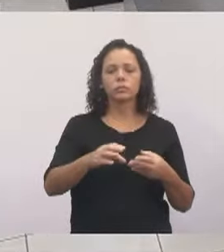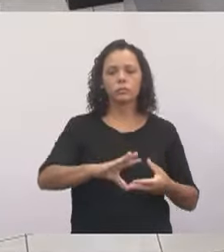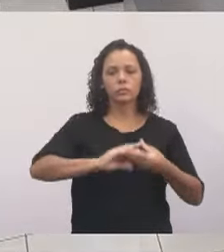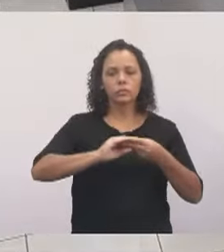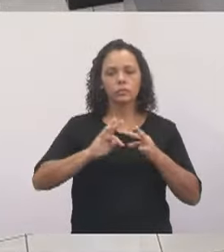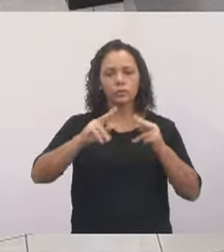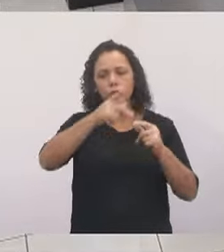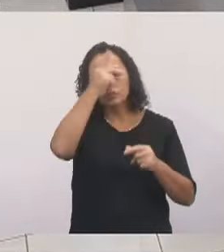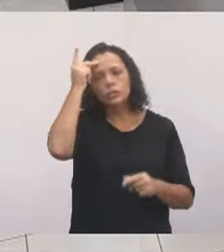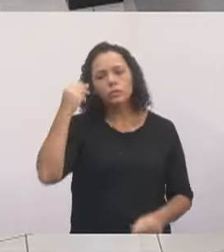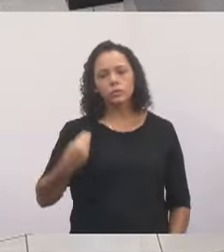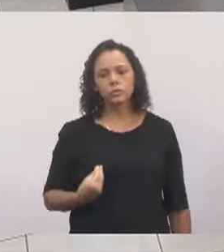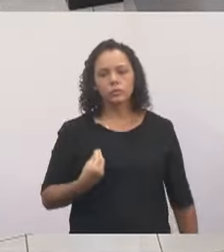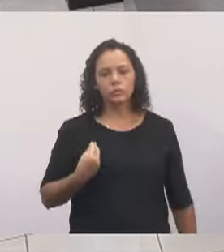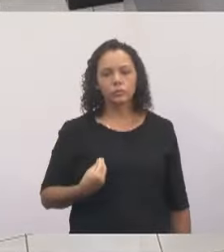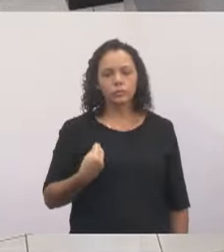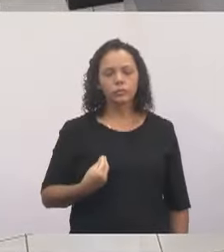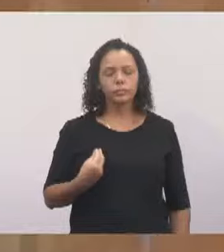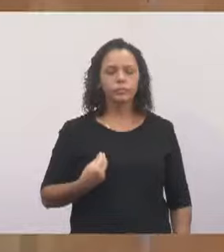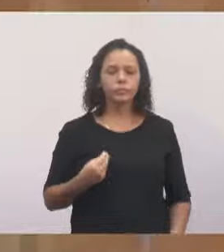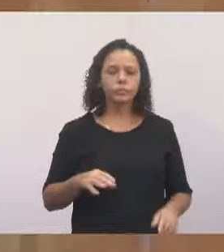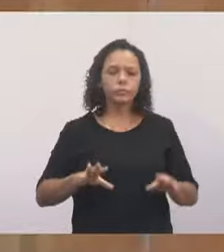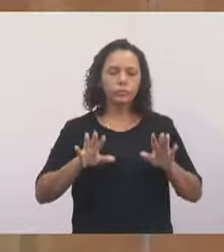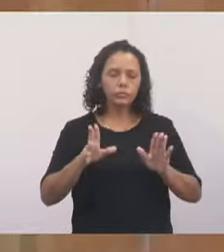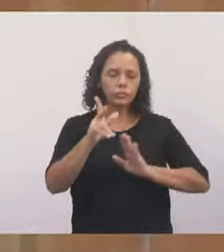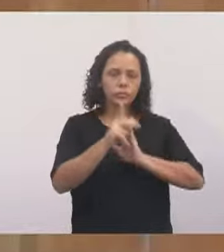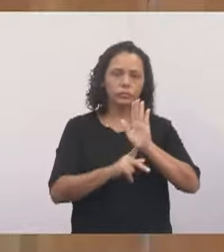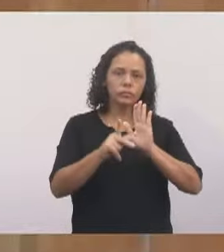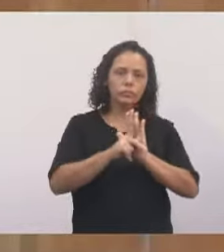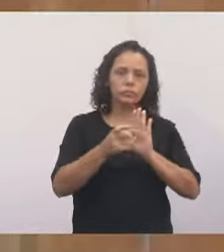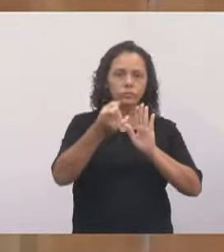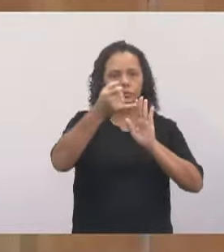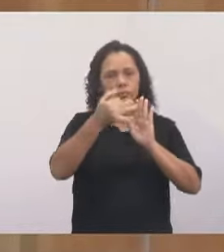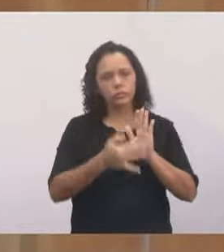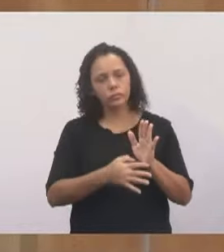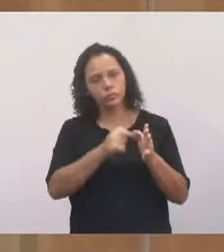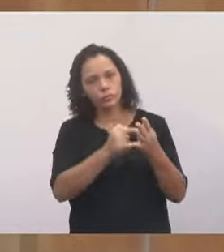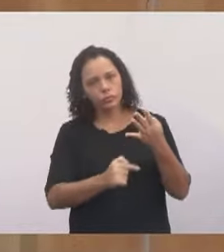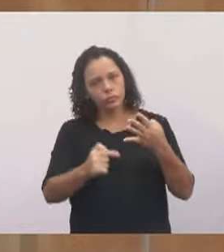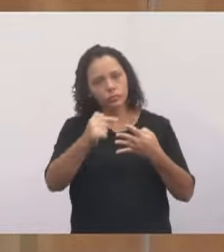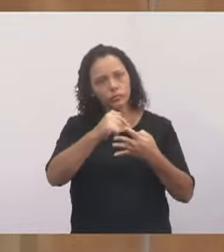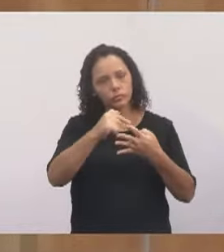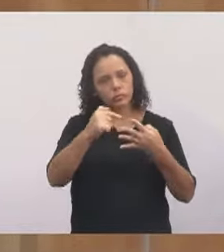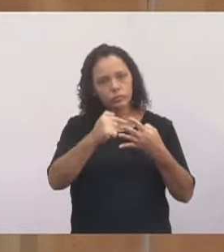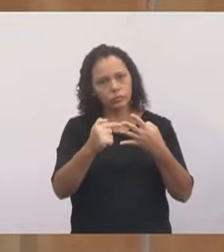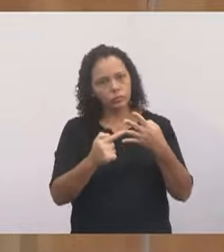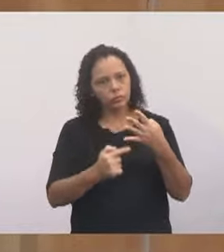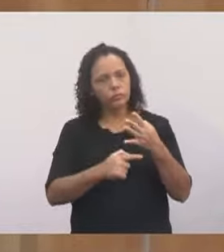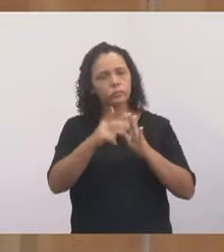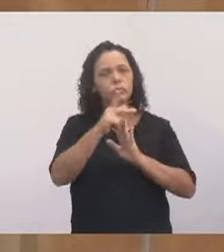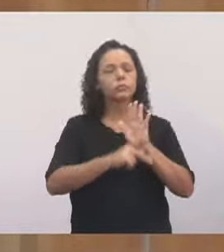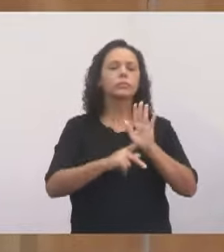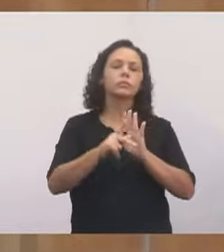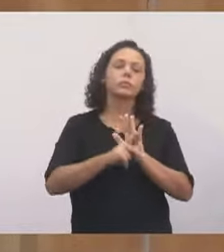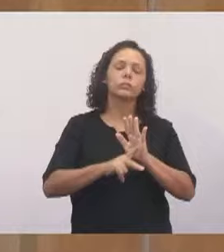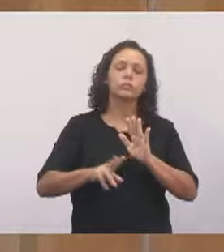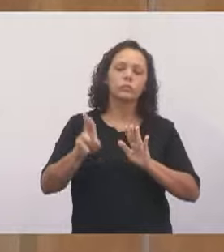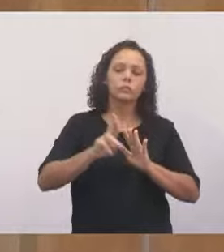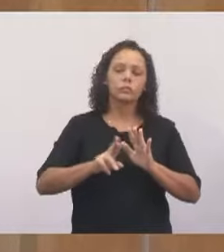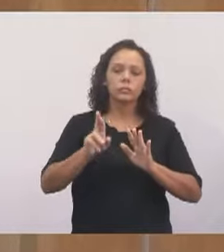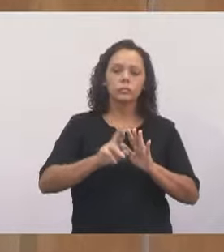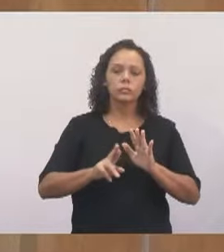presentes aqui na Câmara Municipal. E, assim, o caráter do projeto, né, dos projetos, são quatro projetos de utilidade pública, de